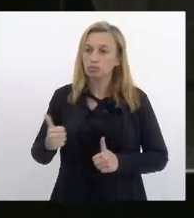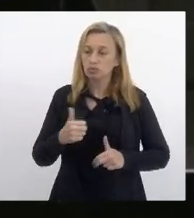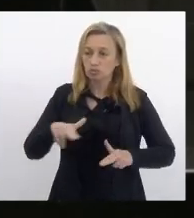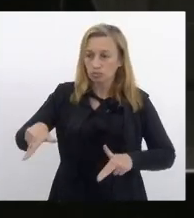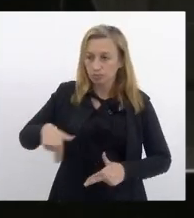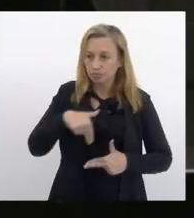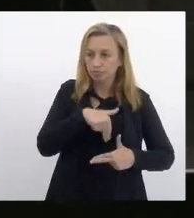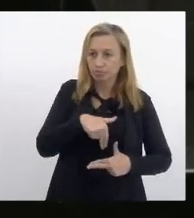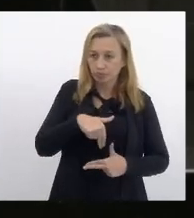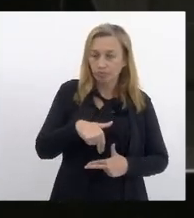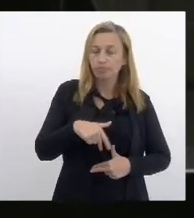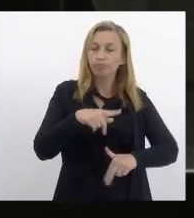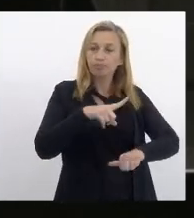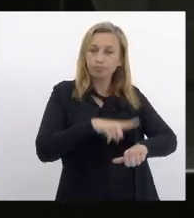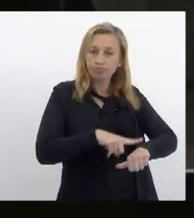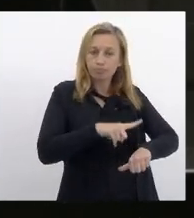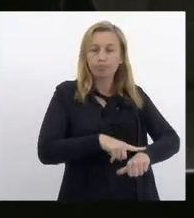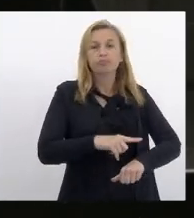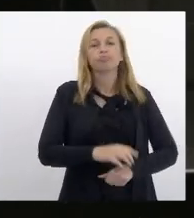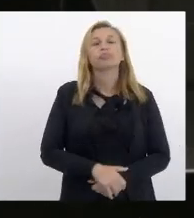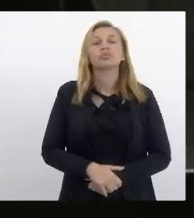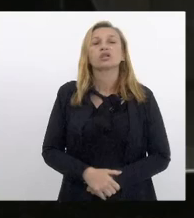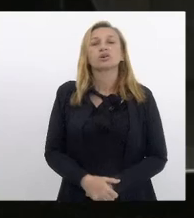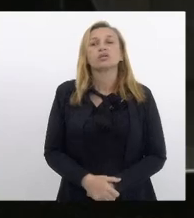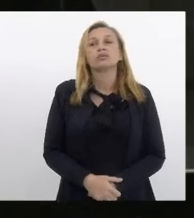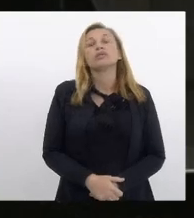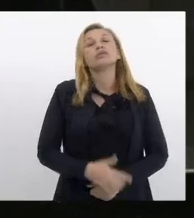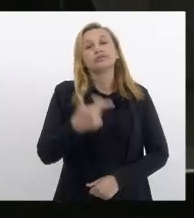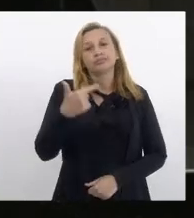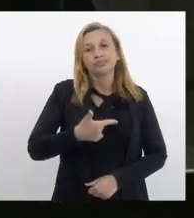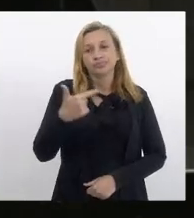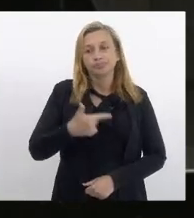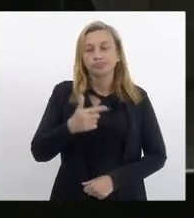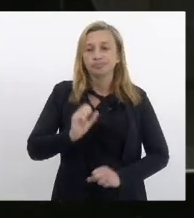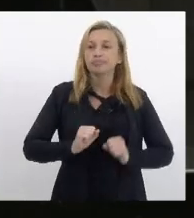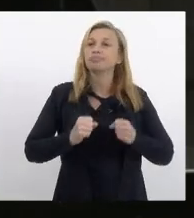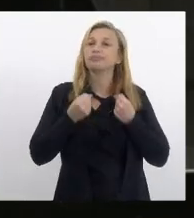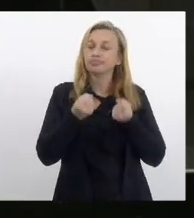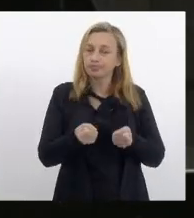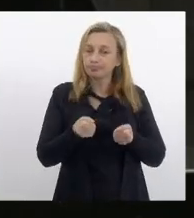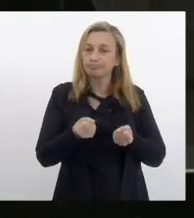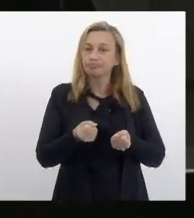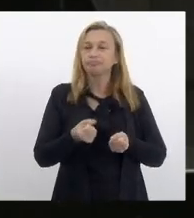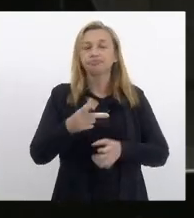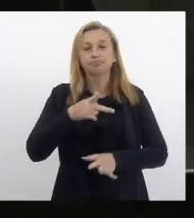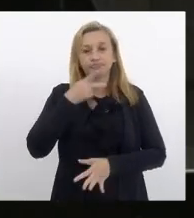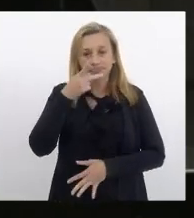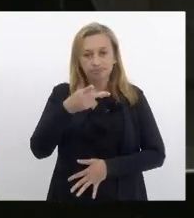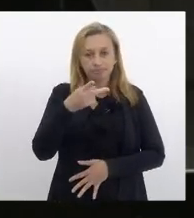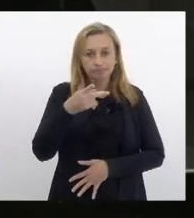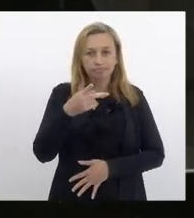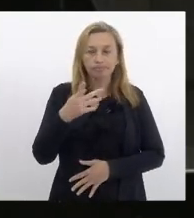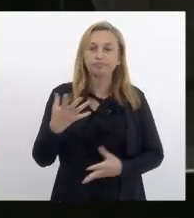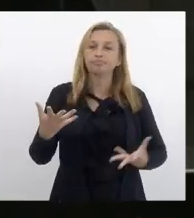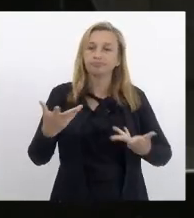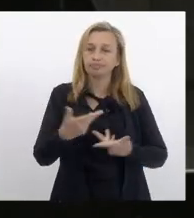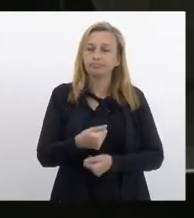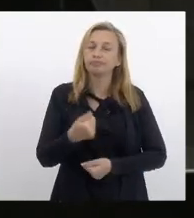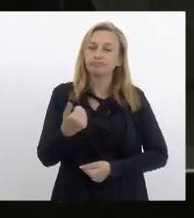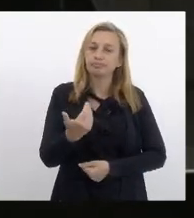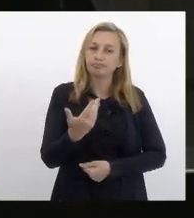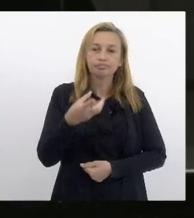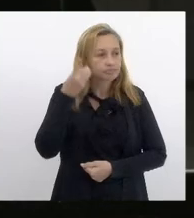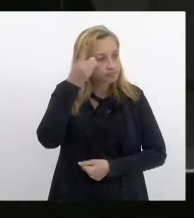tribuna nesse instante. A segunda é reforçando as palavras generosas do